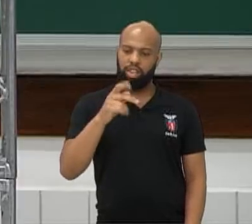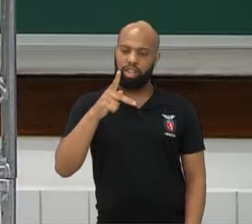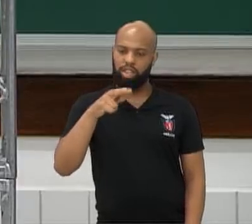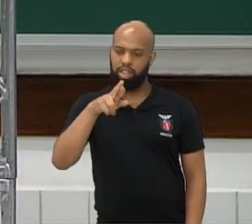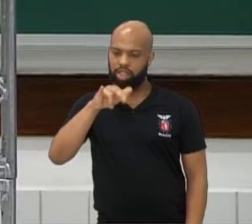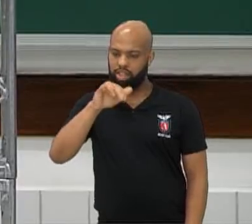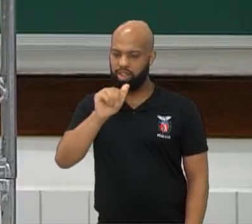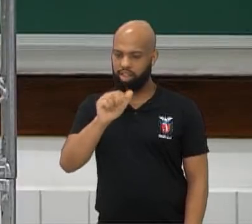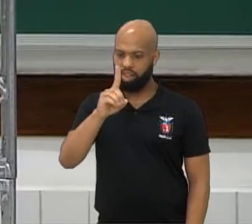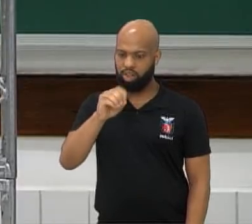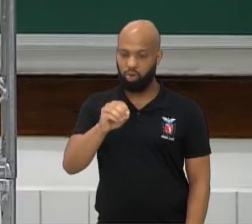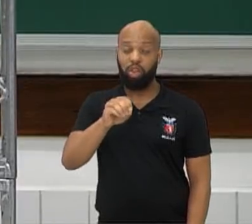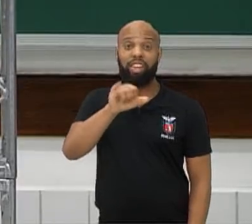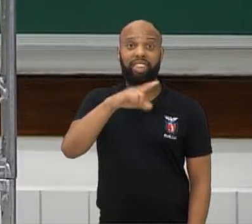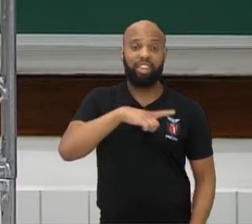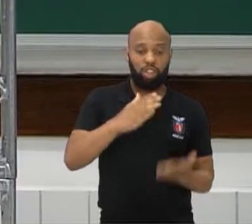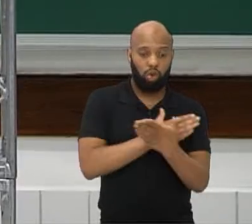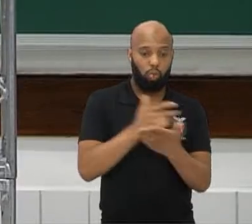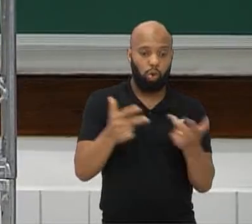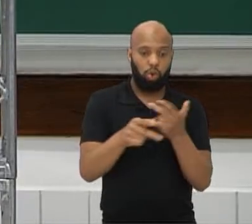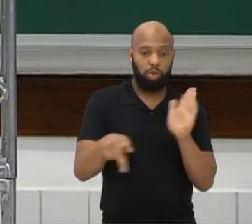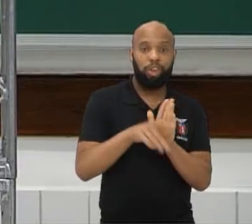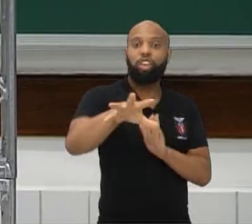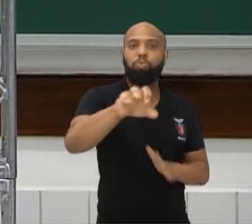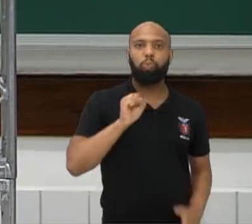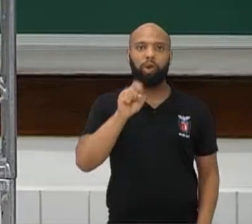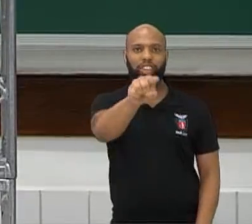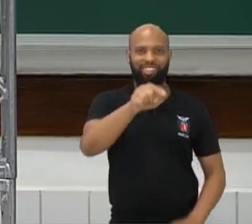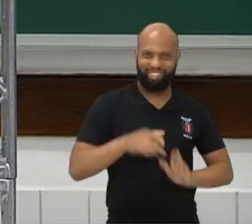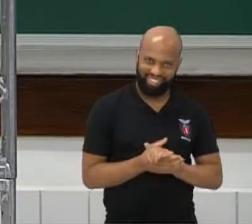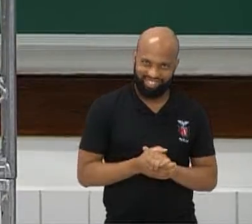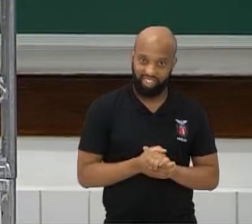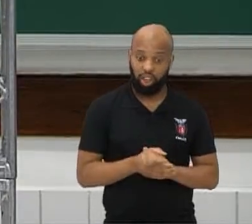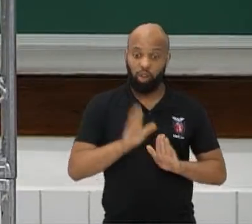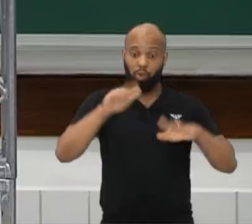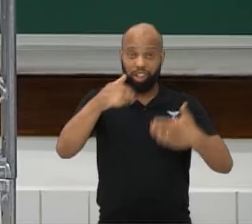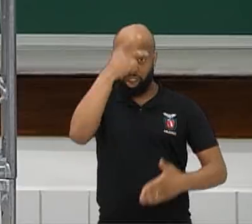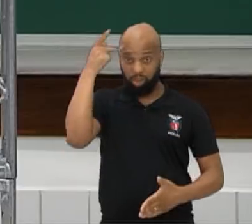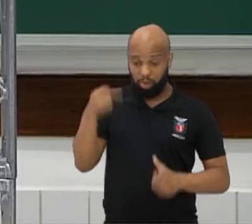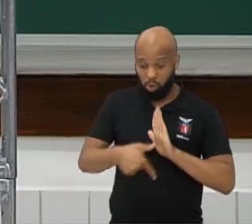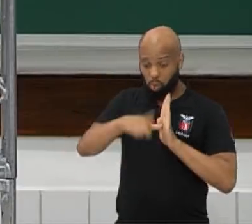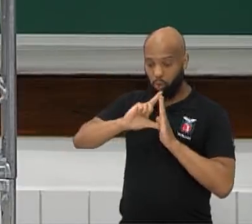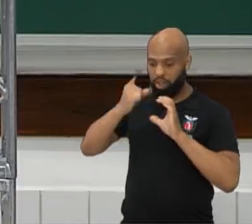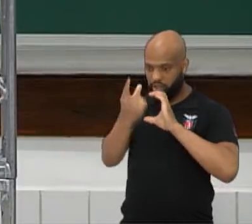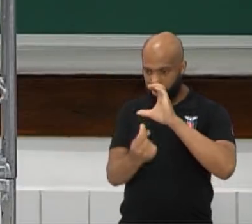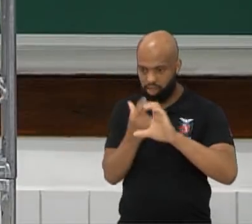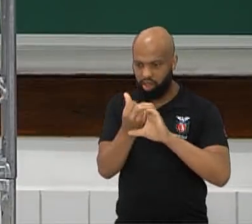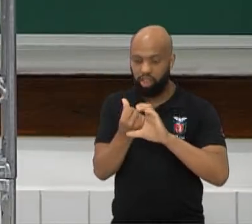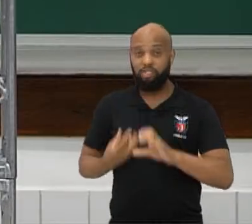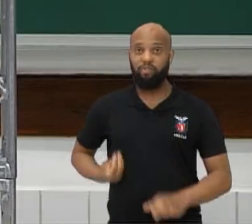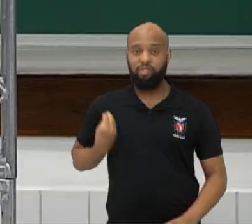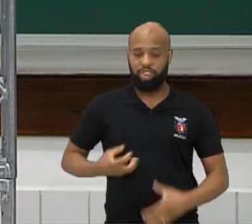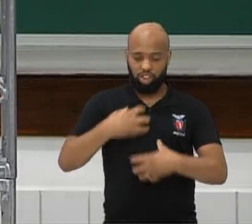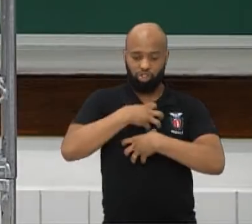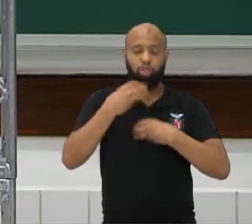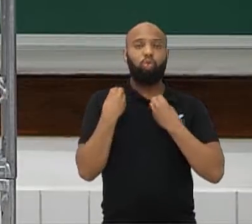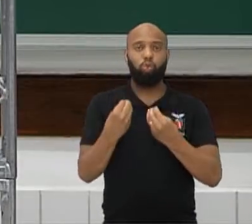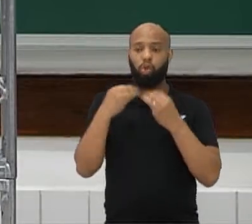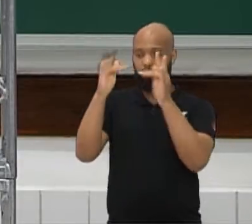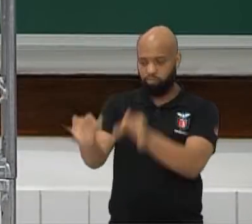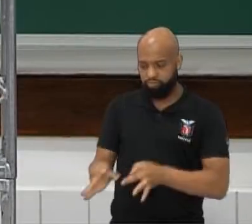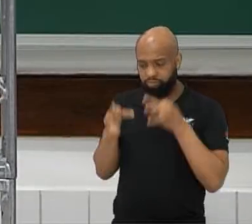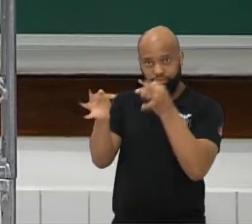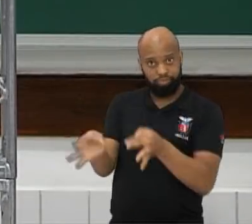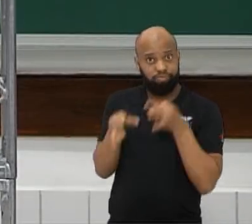Então, eles foram expropriados do meio de produção. As pessoas, antes do capitalismo, viviam lá no feudalismo, eram